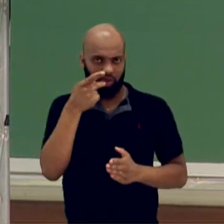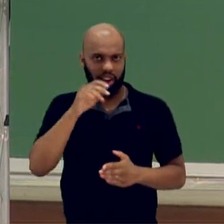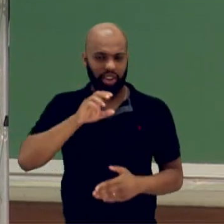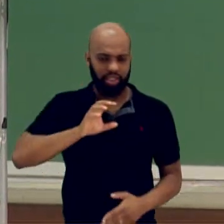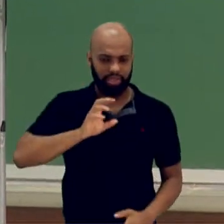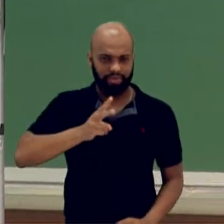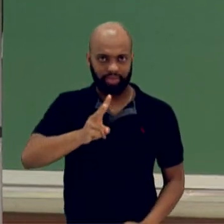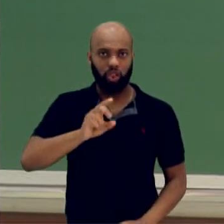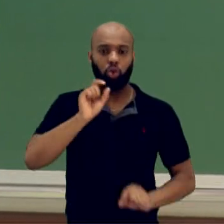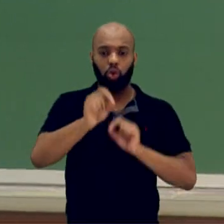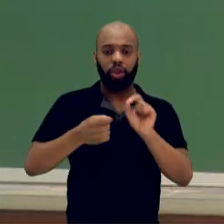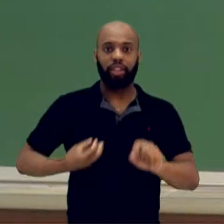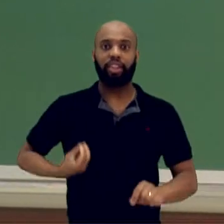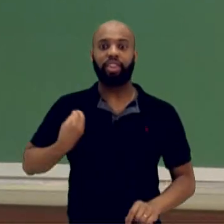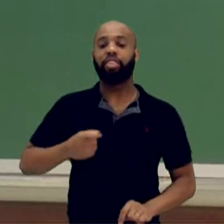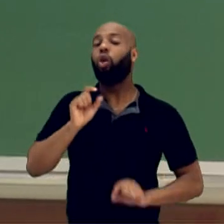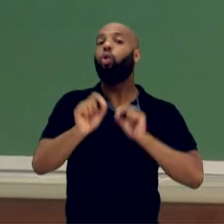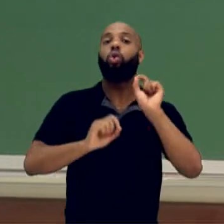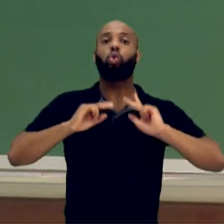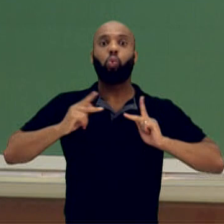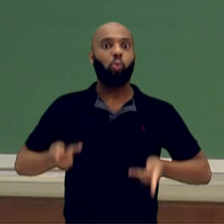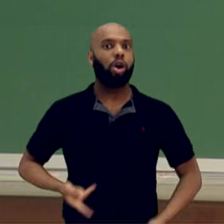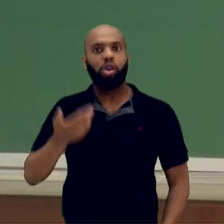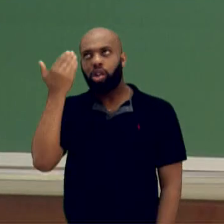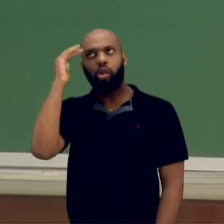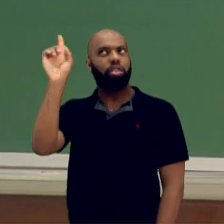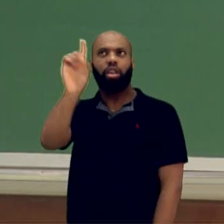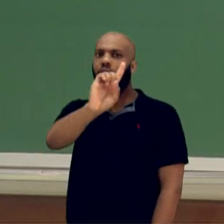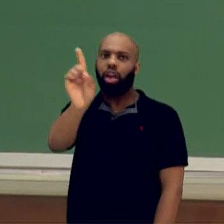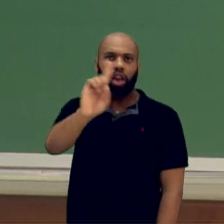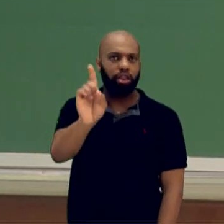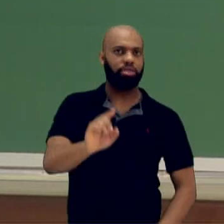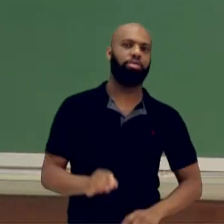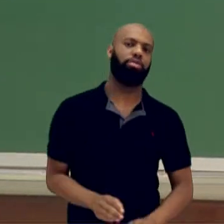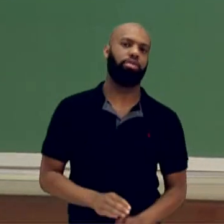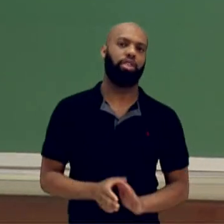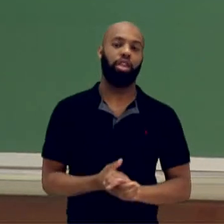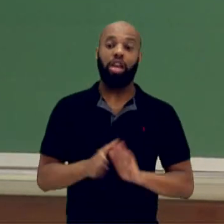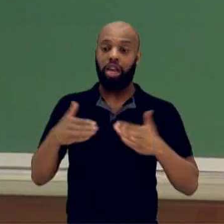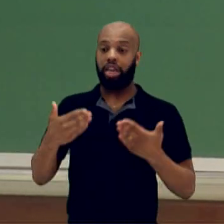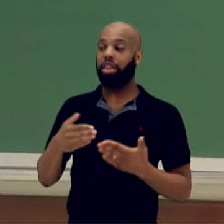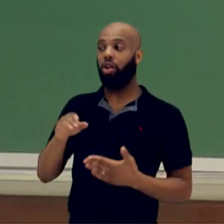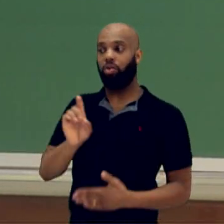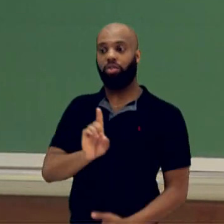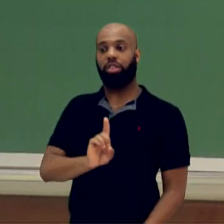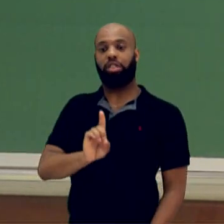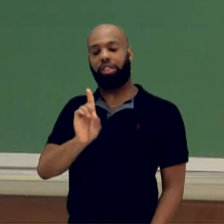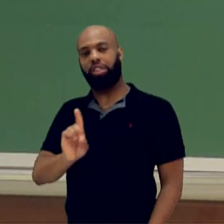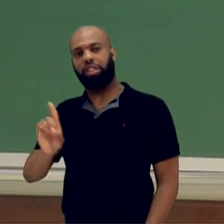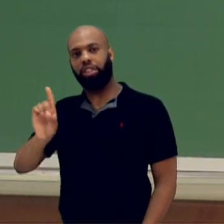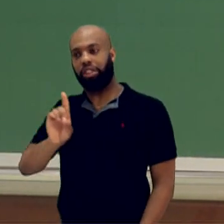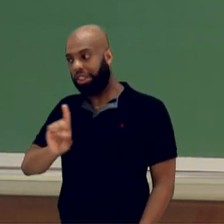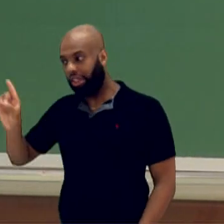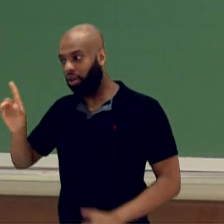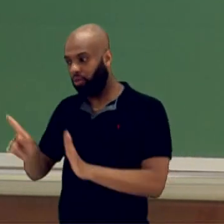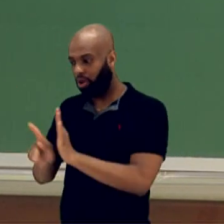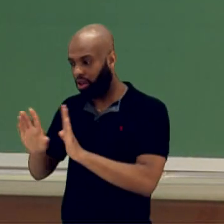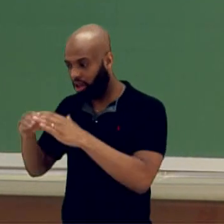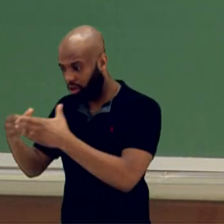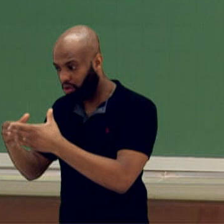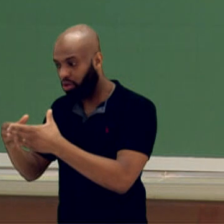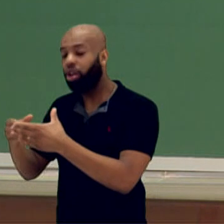que está para além do ser humano. Deus, para os estoicos, não seria algo que transcende o ser humano. Deus seria